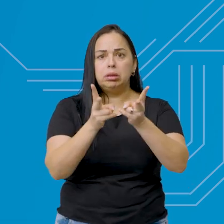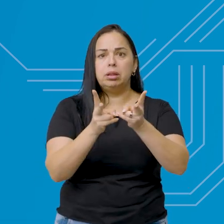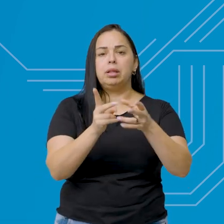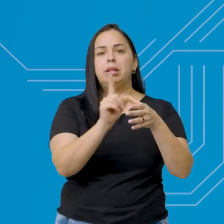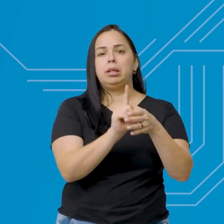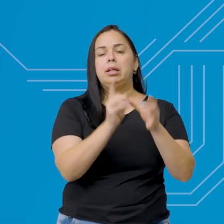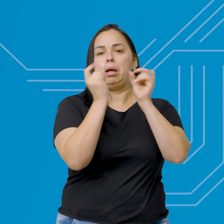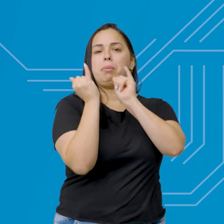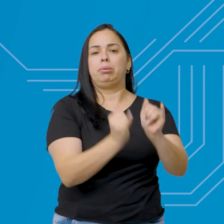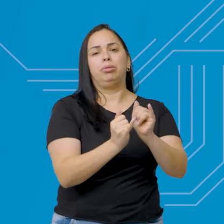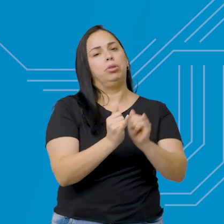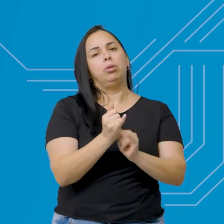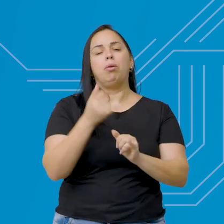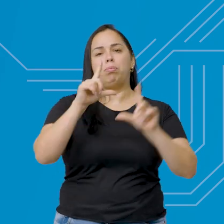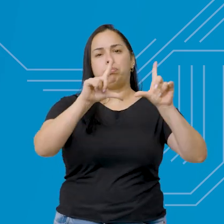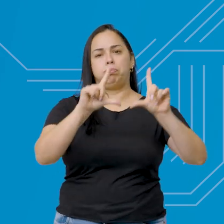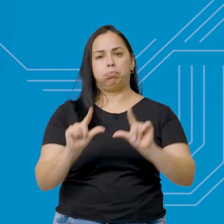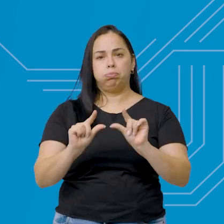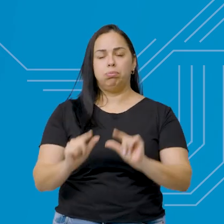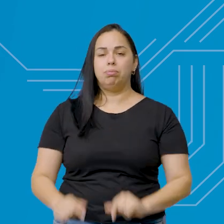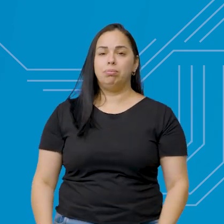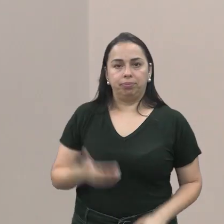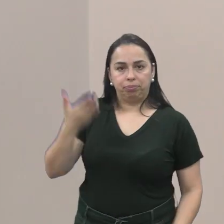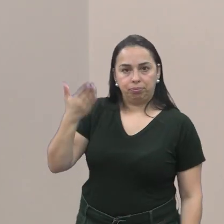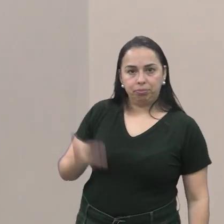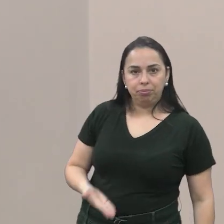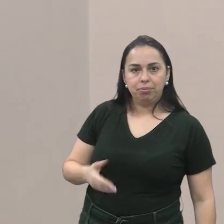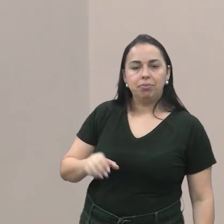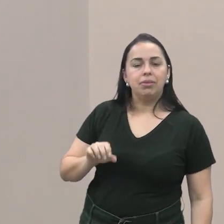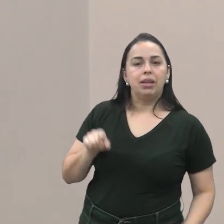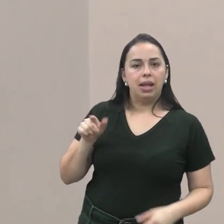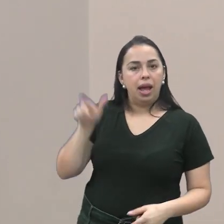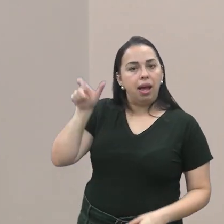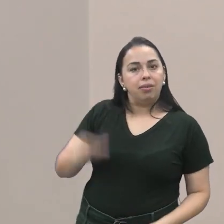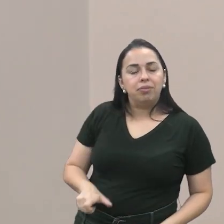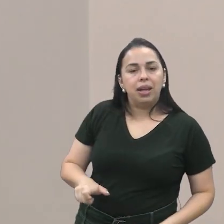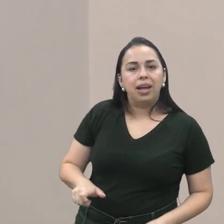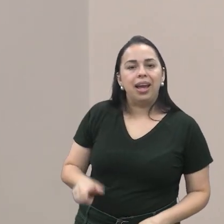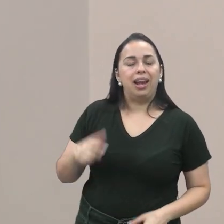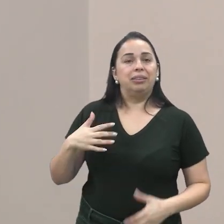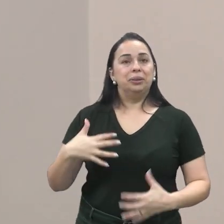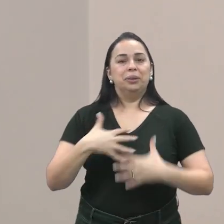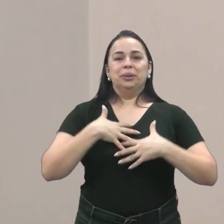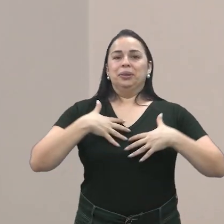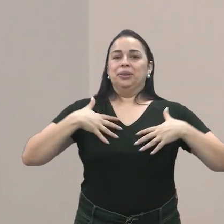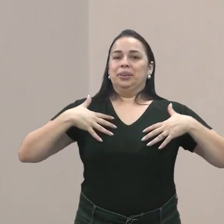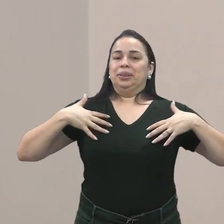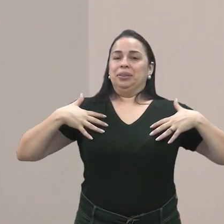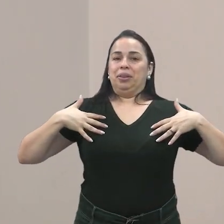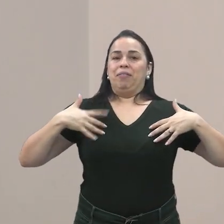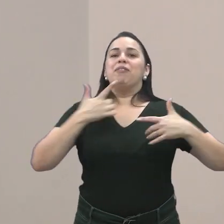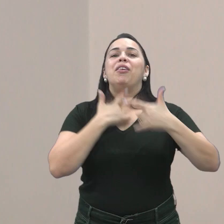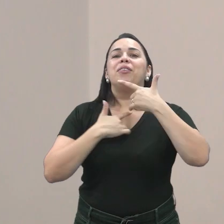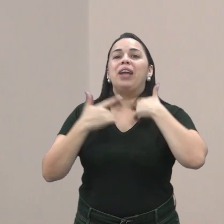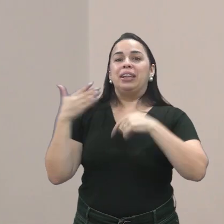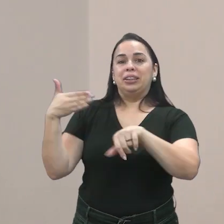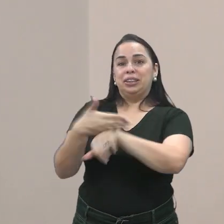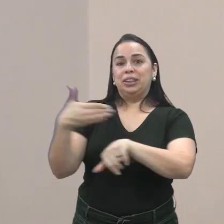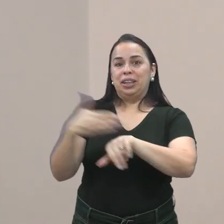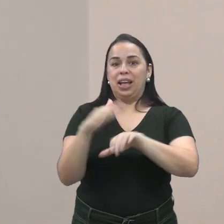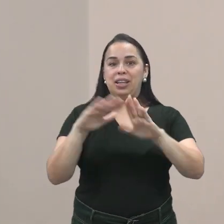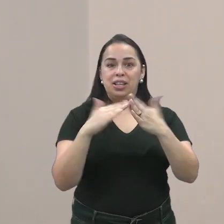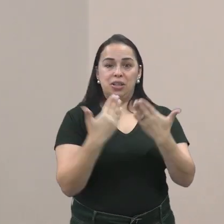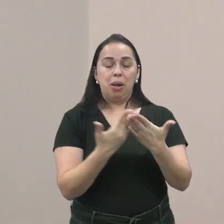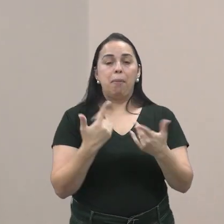conclusão dos estudos e reduzir a evasão escolar. Samela, estudante do 2º ano do ensino médio, tem ficado mais